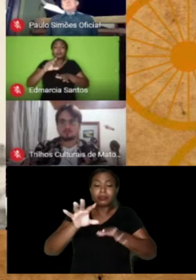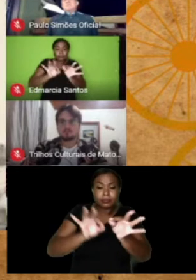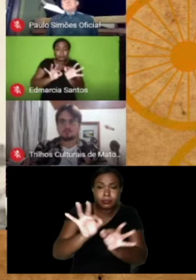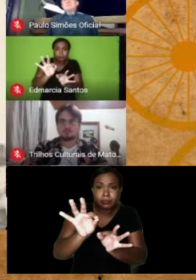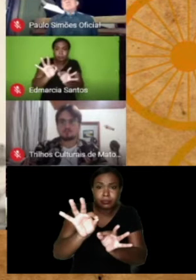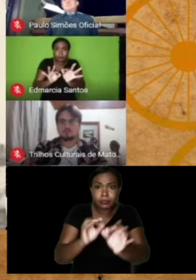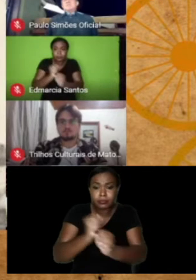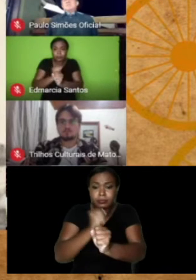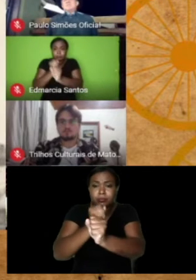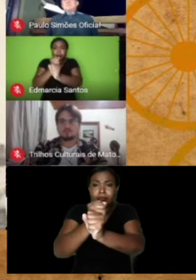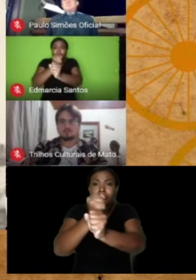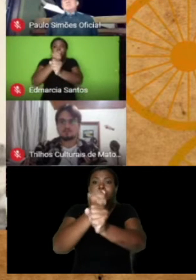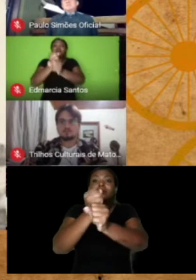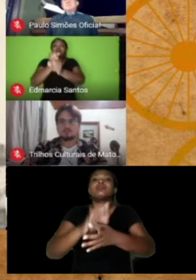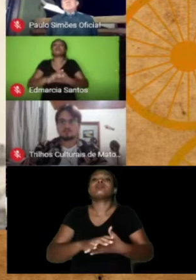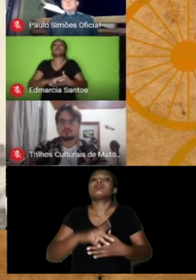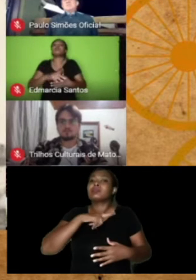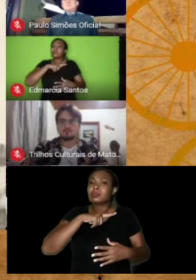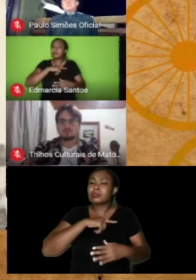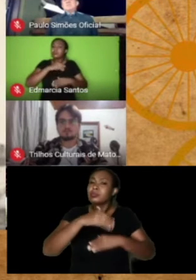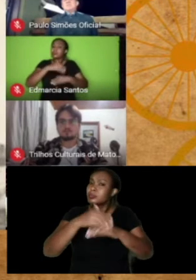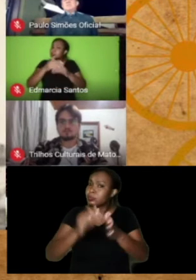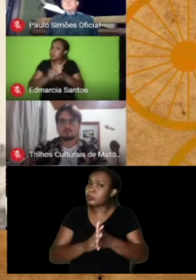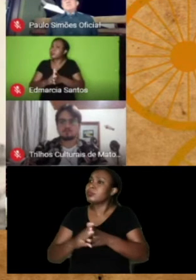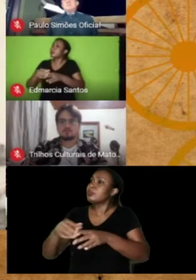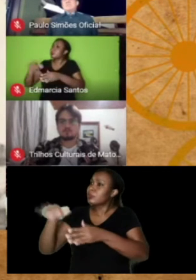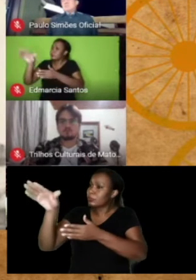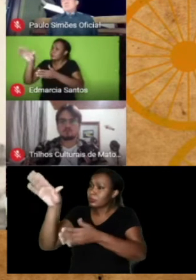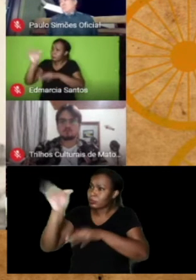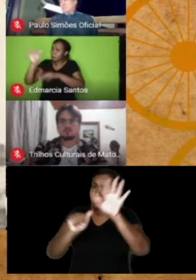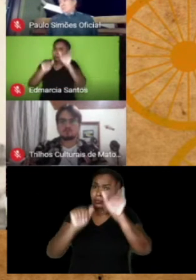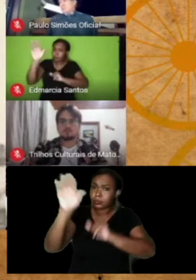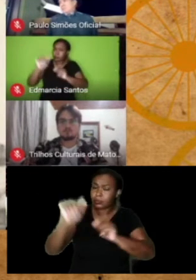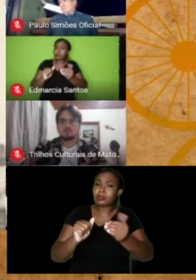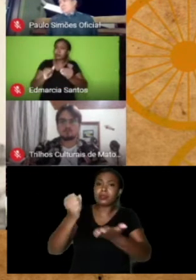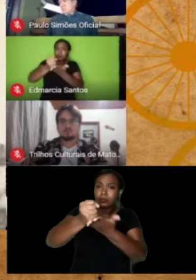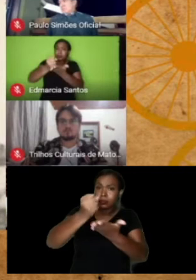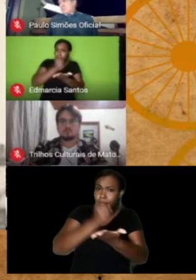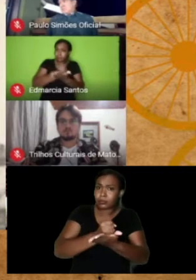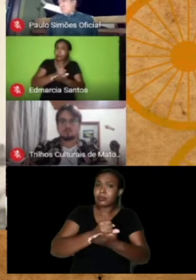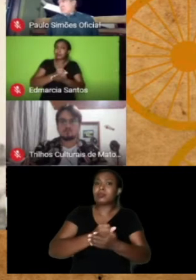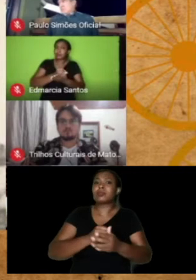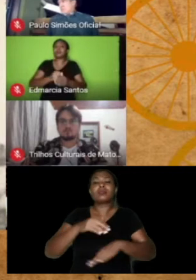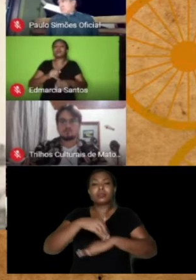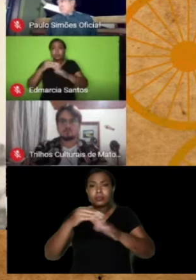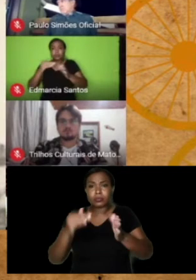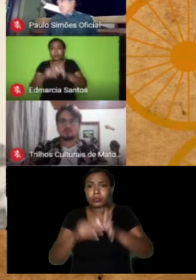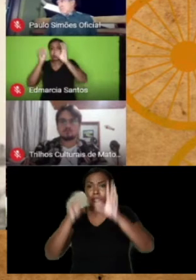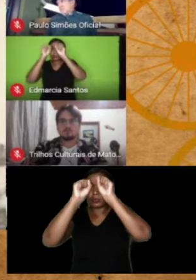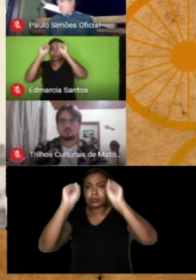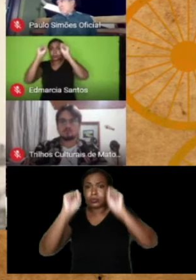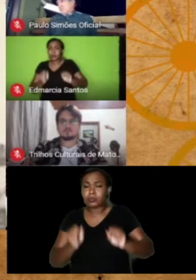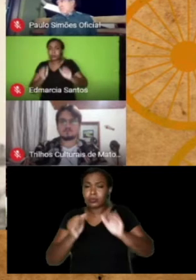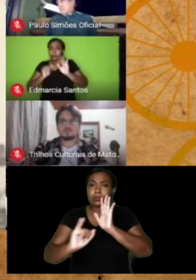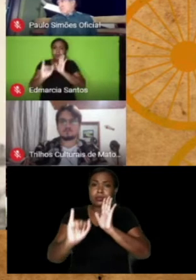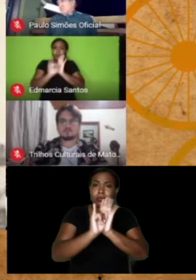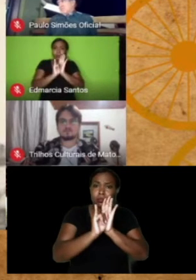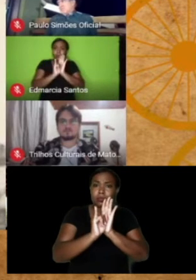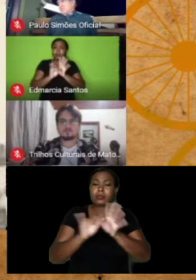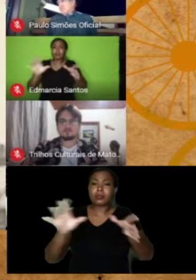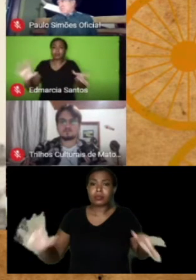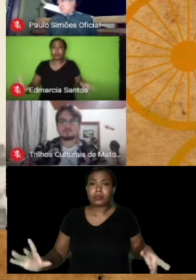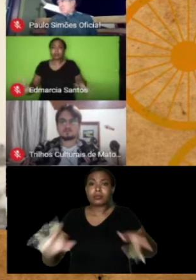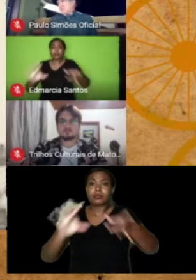e ela que deu todo esse legado para nós, né? Ela que fez a estruturação da nossa identidade, né? Ela que